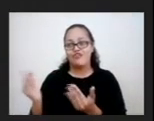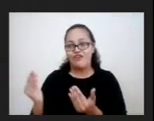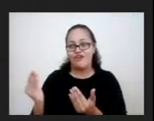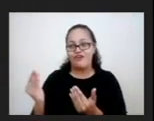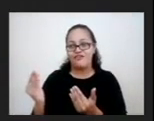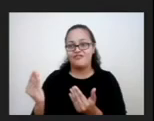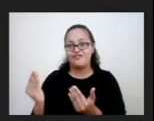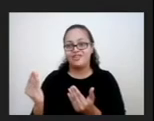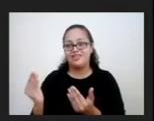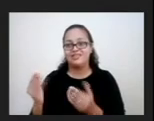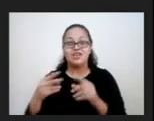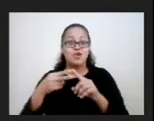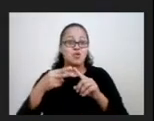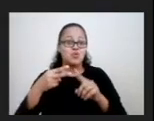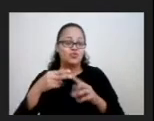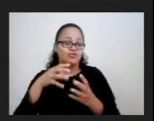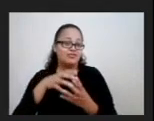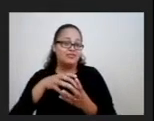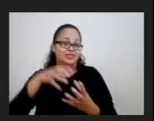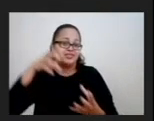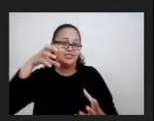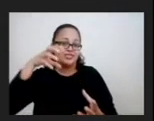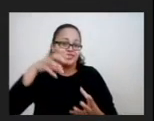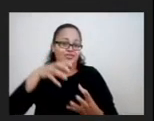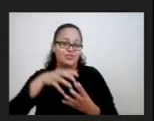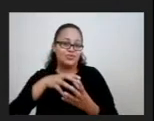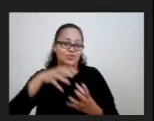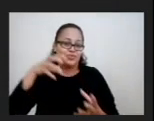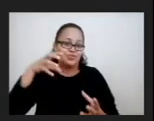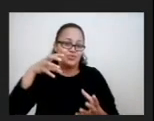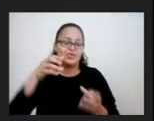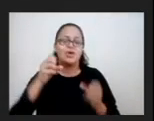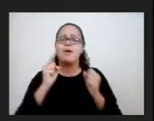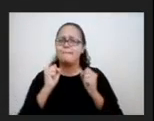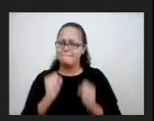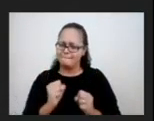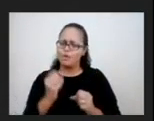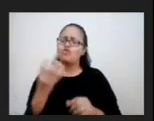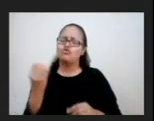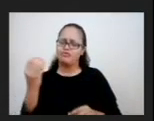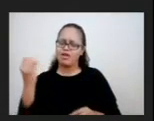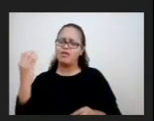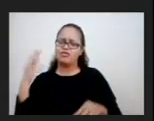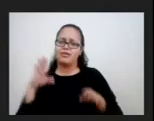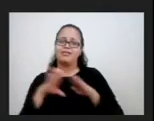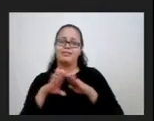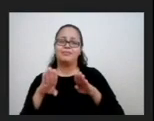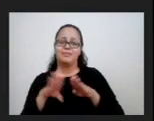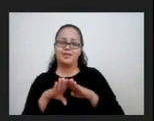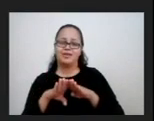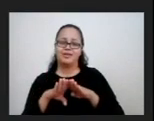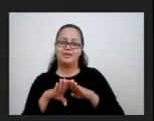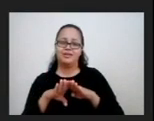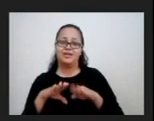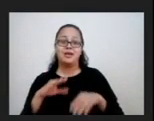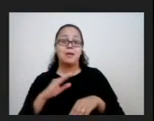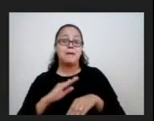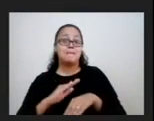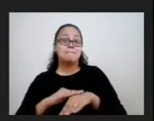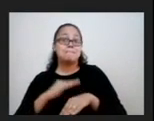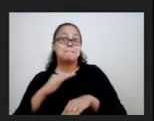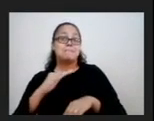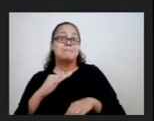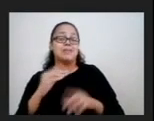dois idosos. Isso nos chama muita atenção. O idoso tem direito sim a fazer viagens aventureiras, por que não? Mais